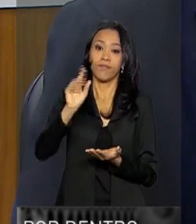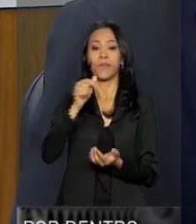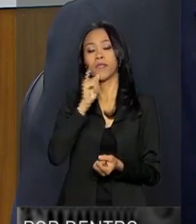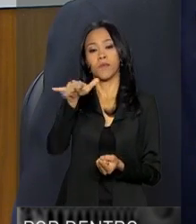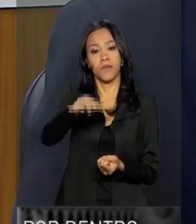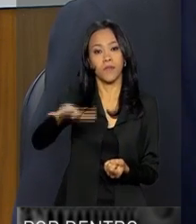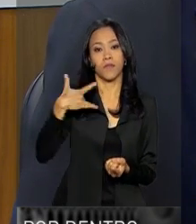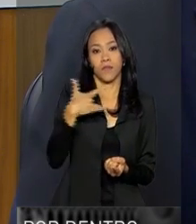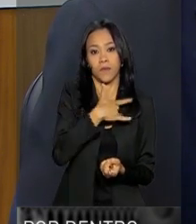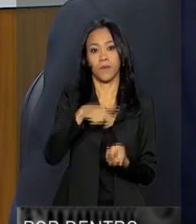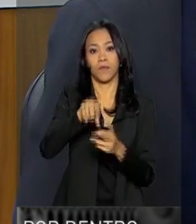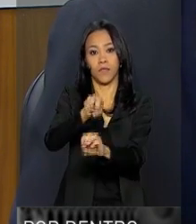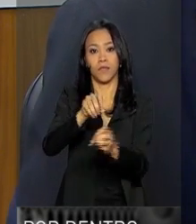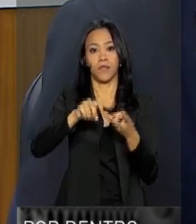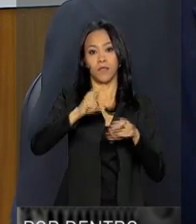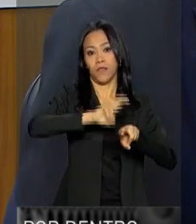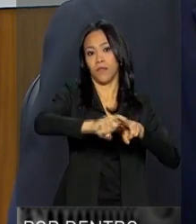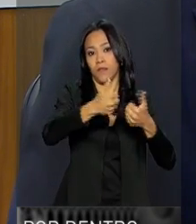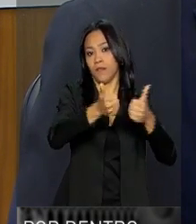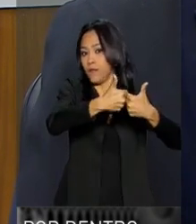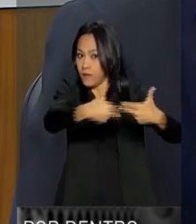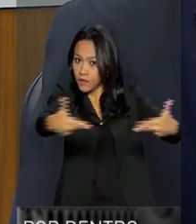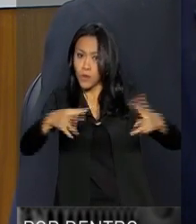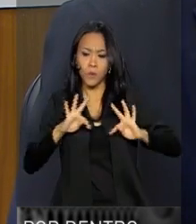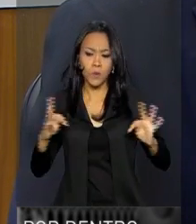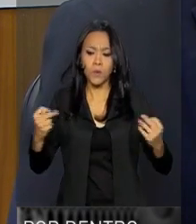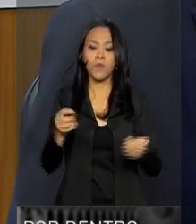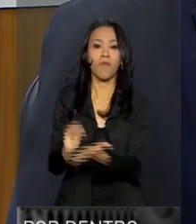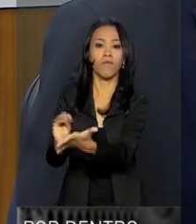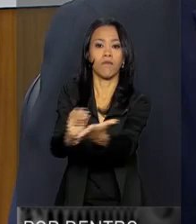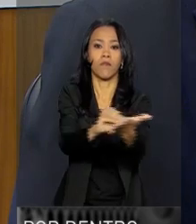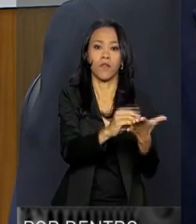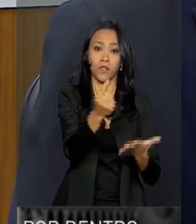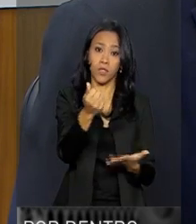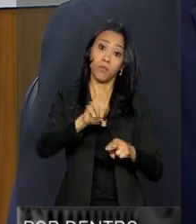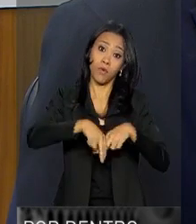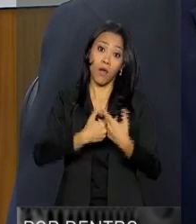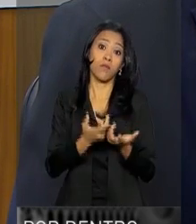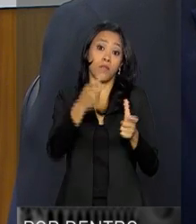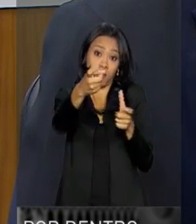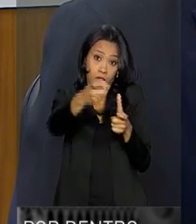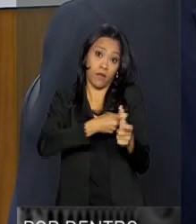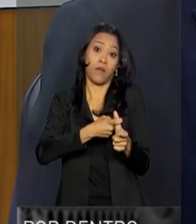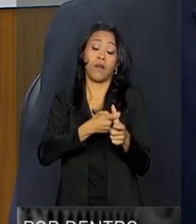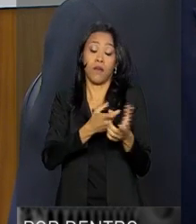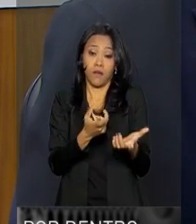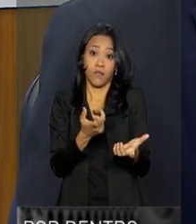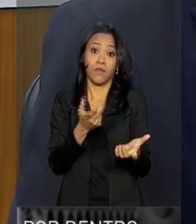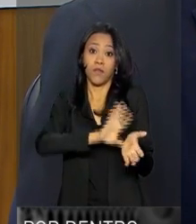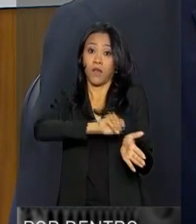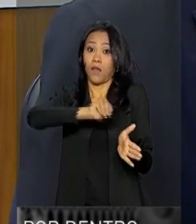educação transportes tudo isso vem sofrendo com falta de recurso porque a previdência vem consumindo o volume é